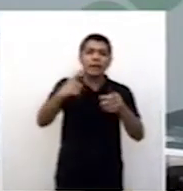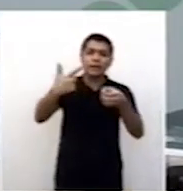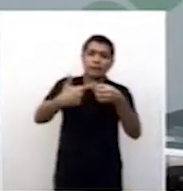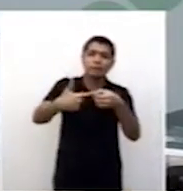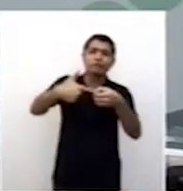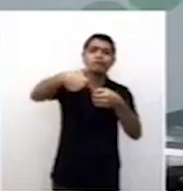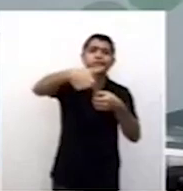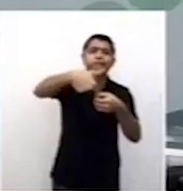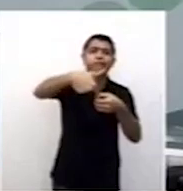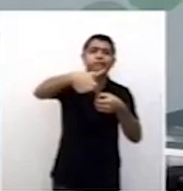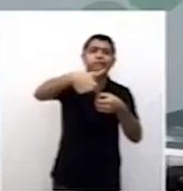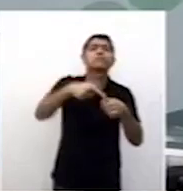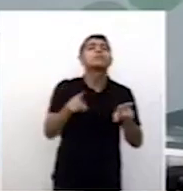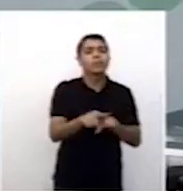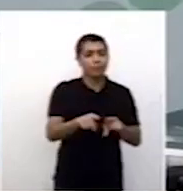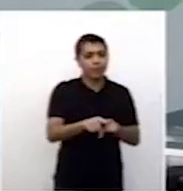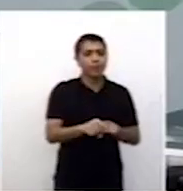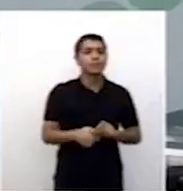também.